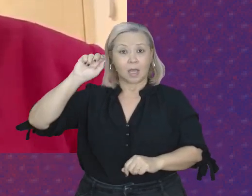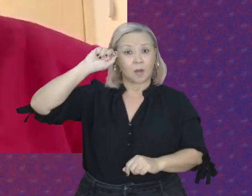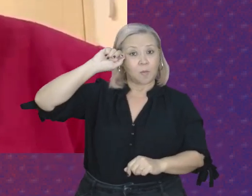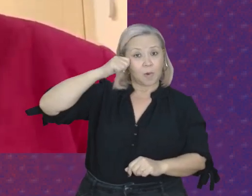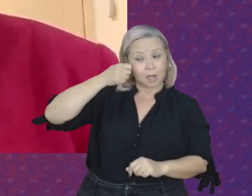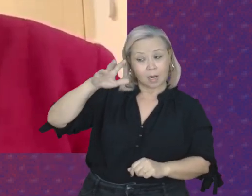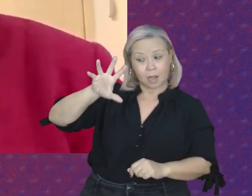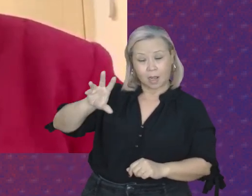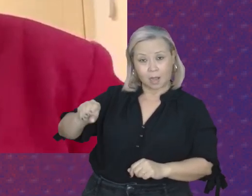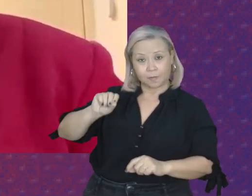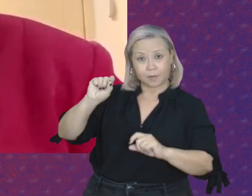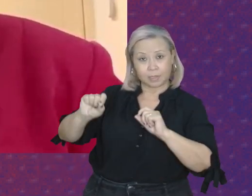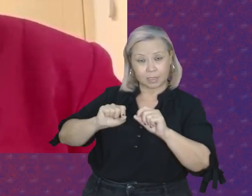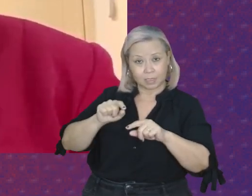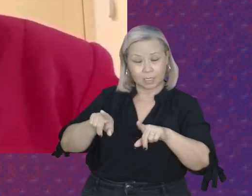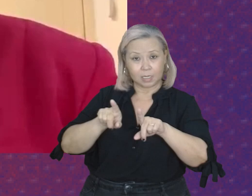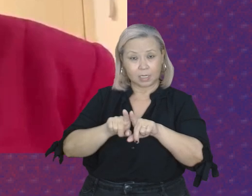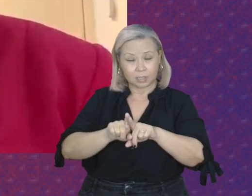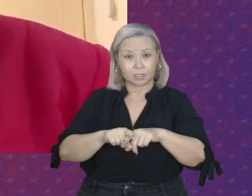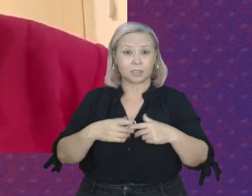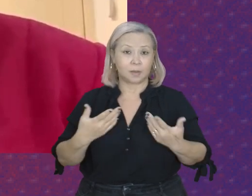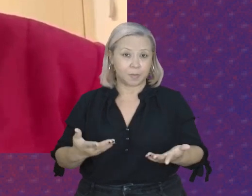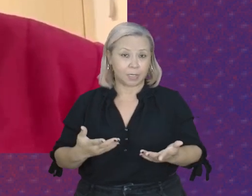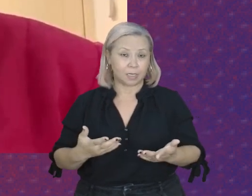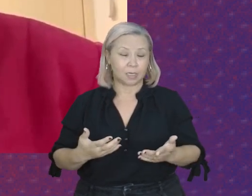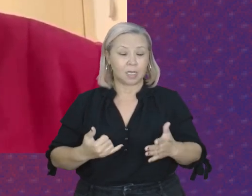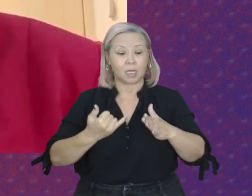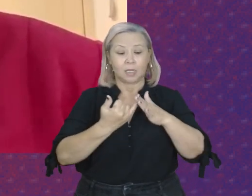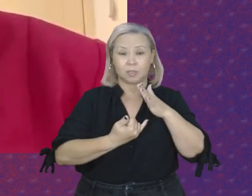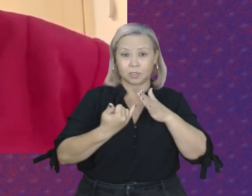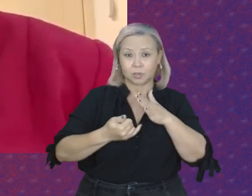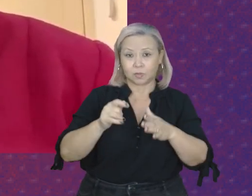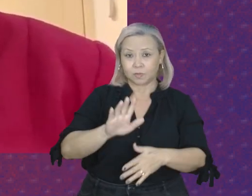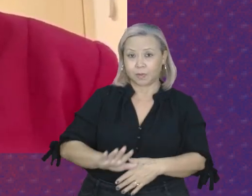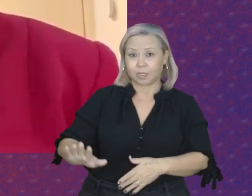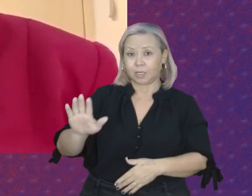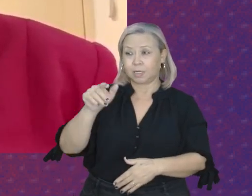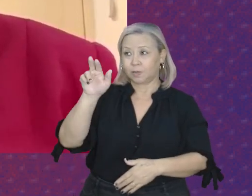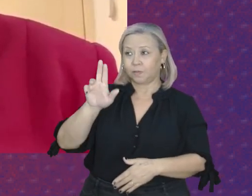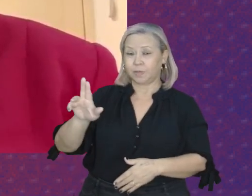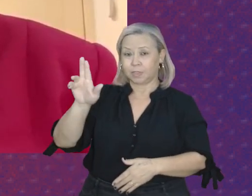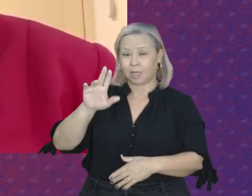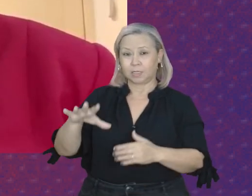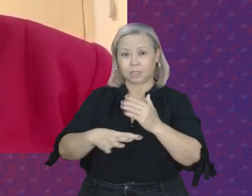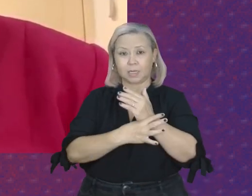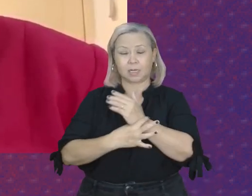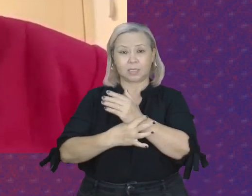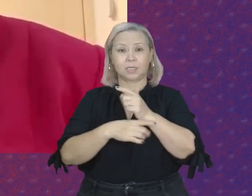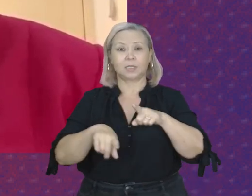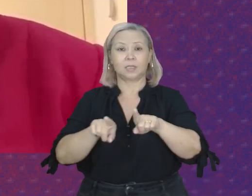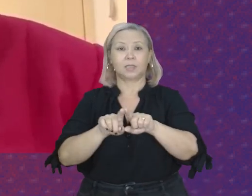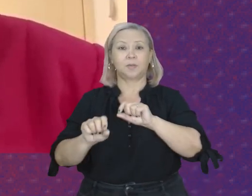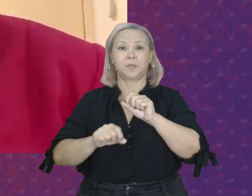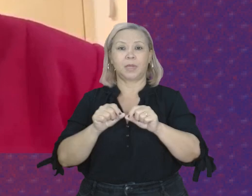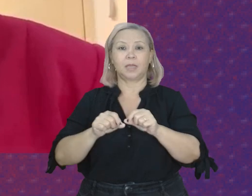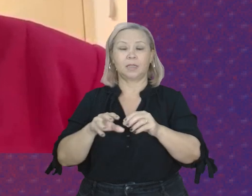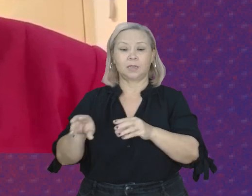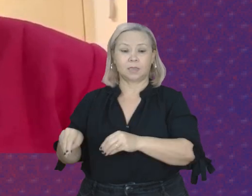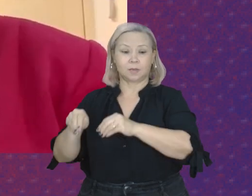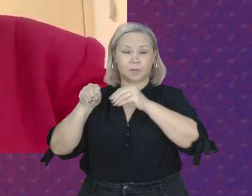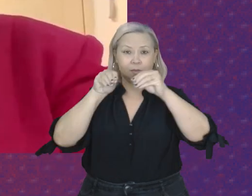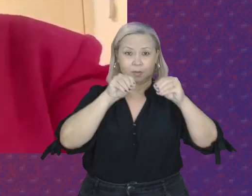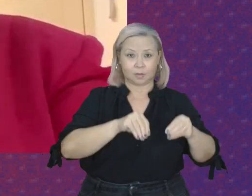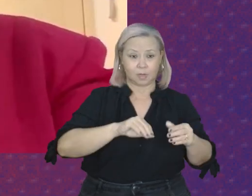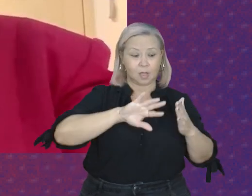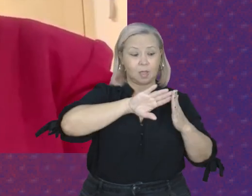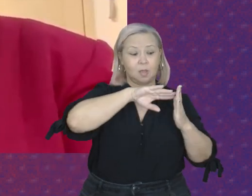ingresso em universidades e institutos federais. Foram garantidos também direitos dos remanescentes dos quilombos,